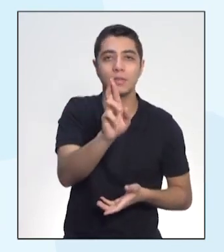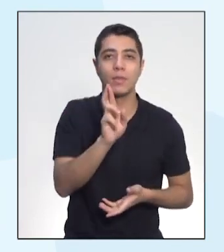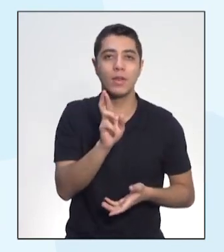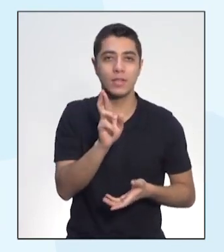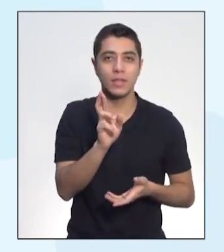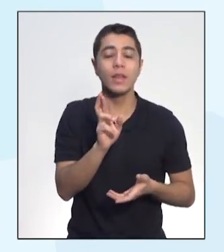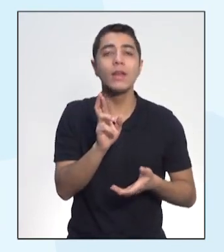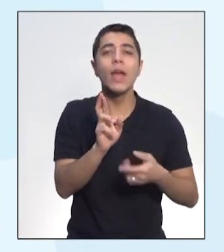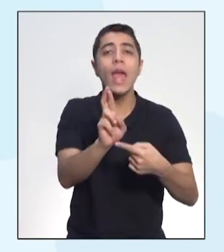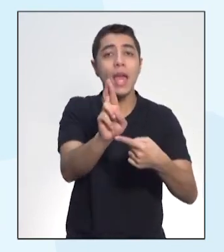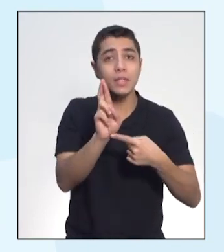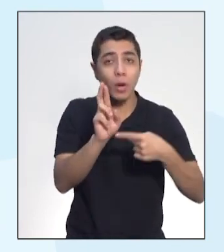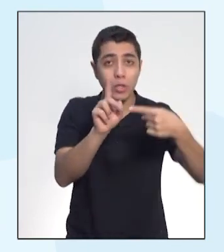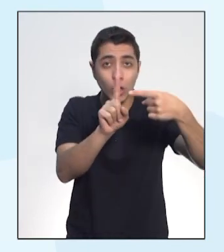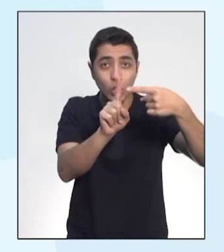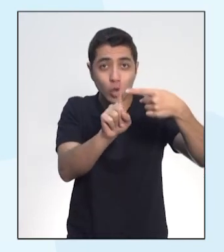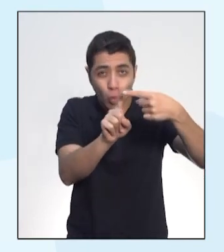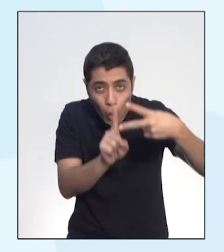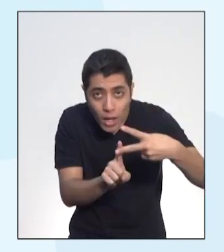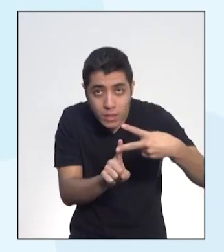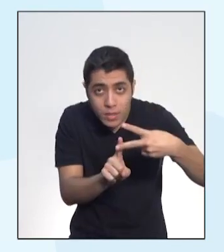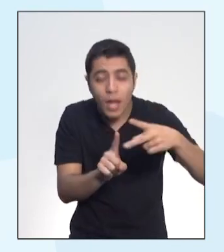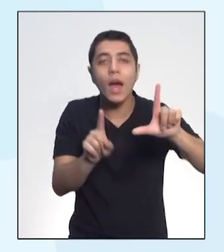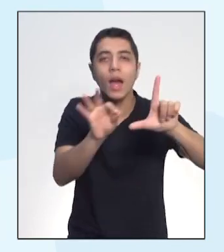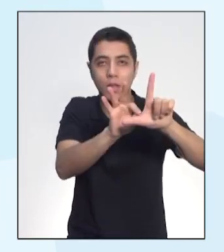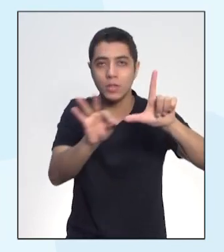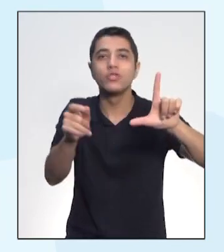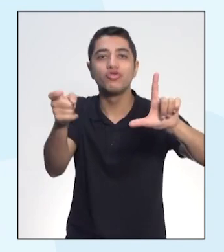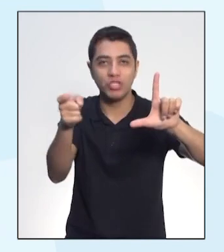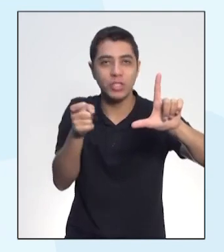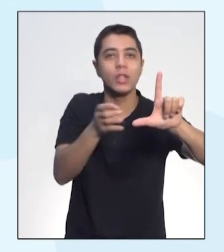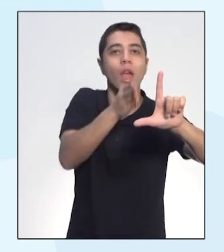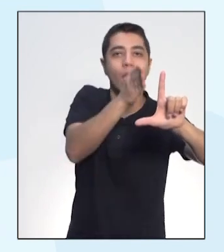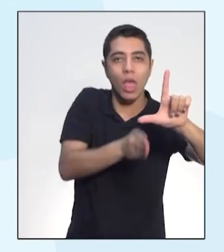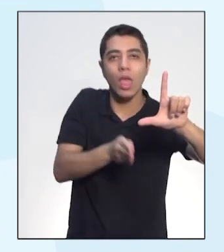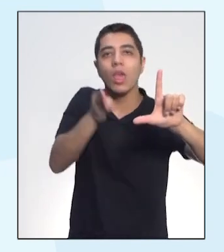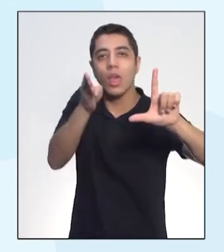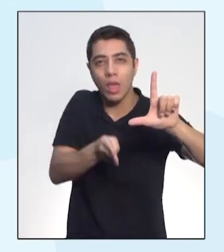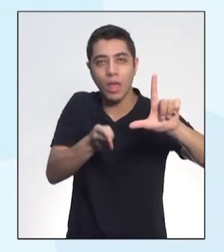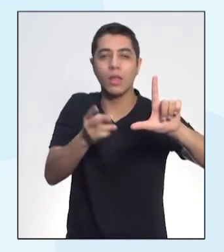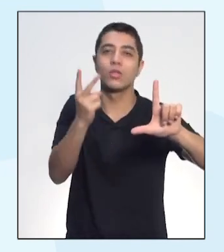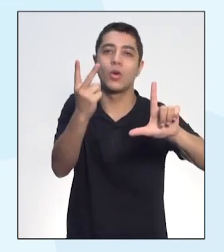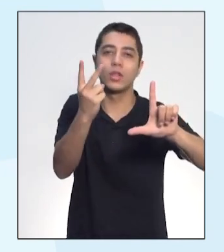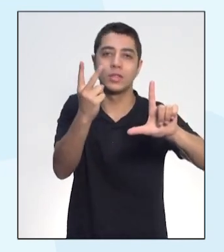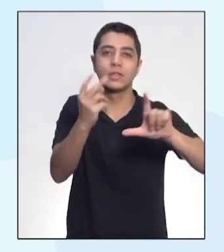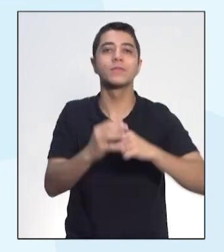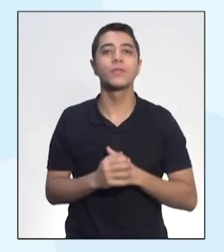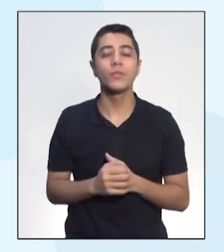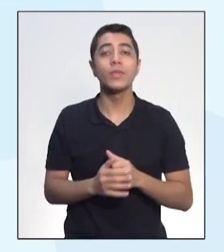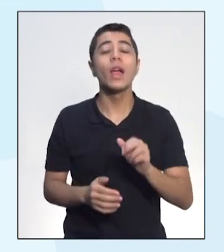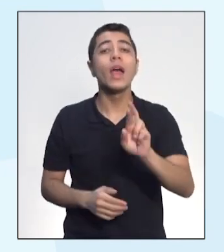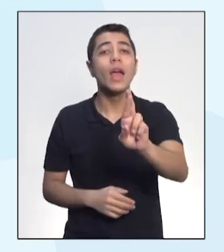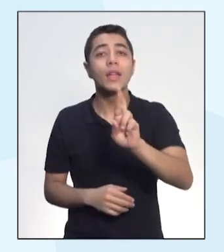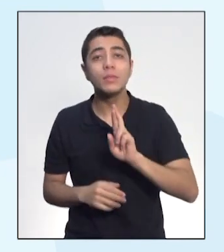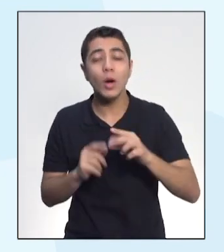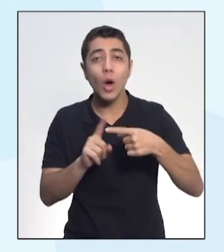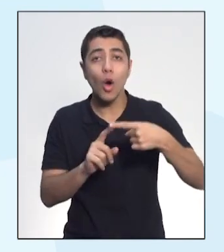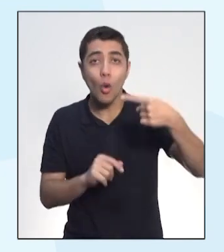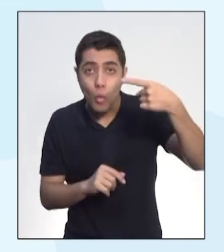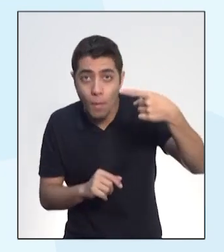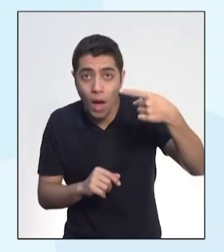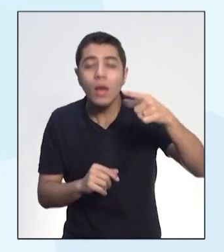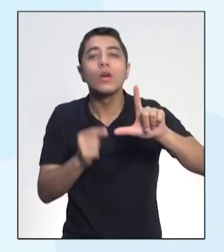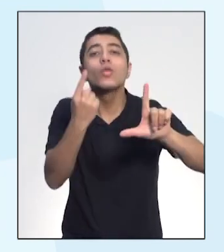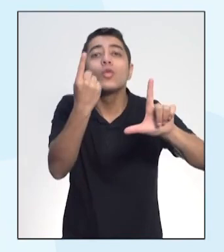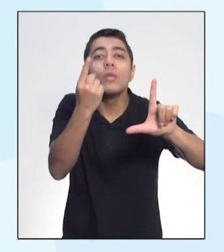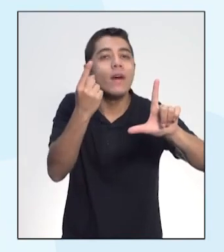Se for uma resposta só, cruza em um lugar só. Se não tiver resposta, a minha parábola vai existir, mas ela não vai cruzar